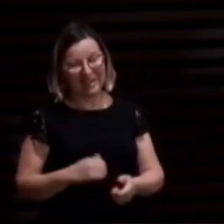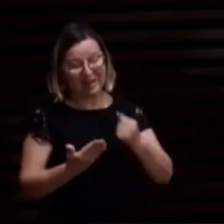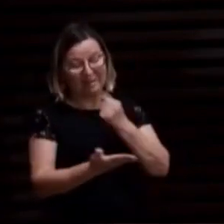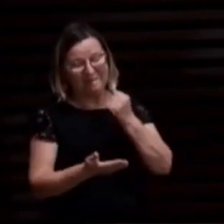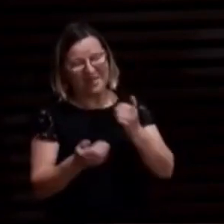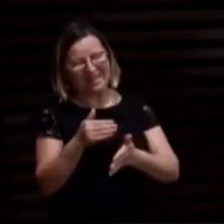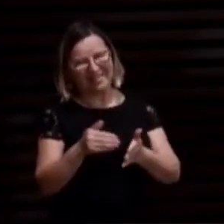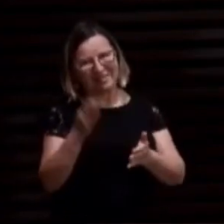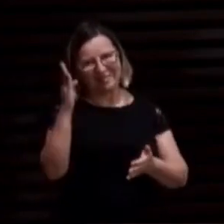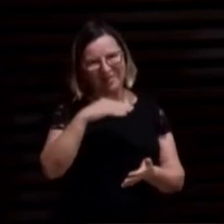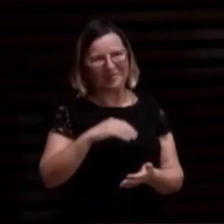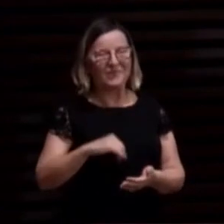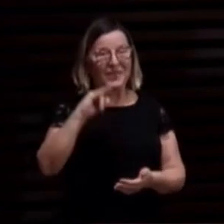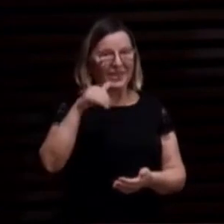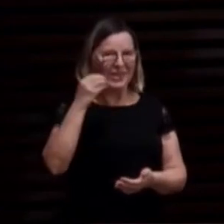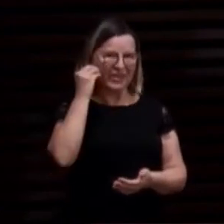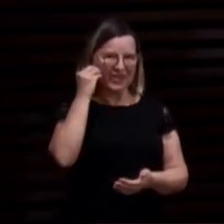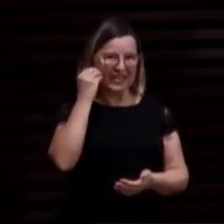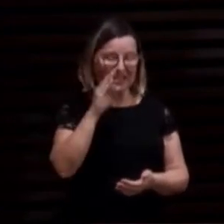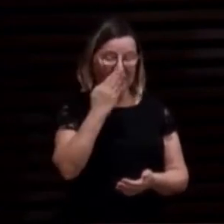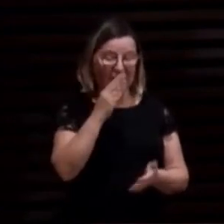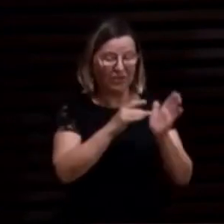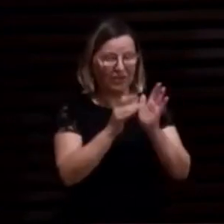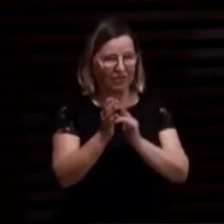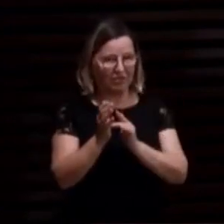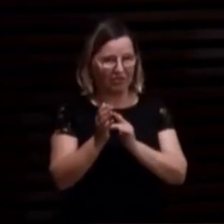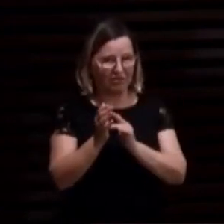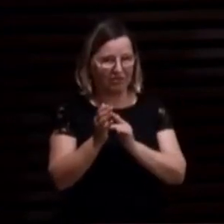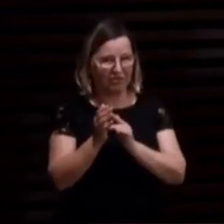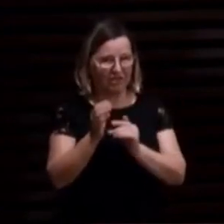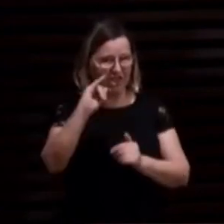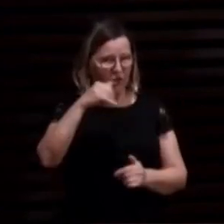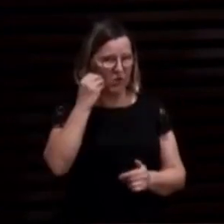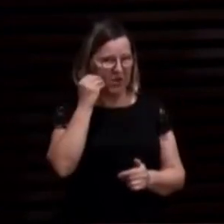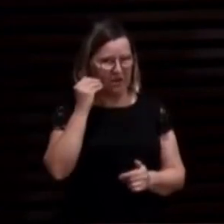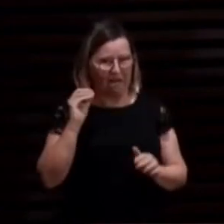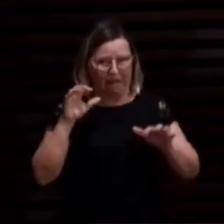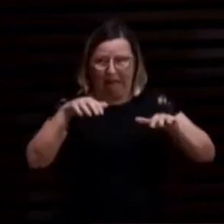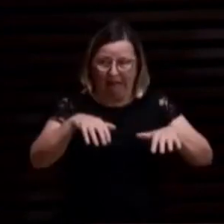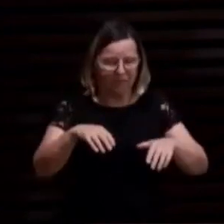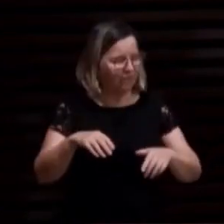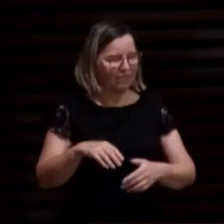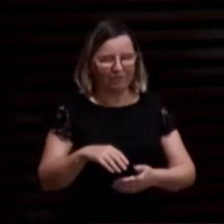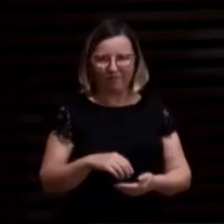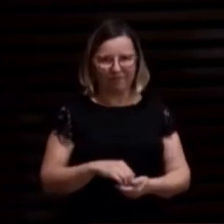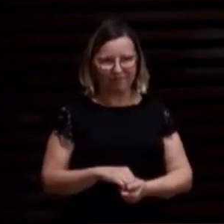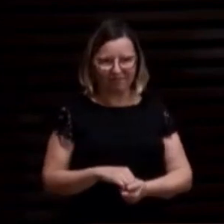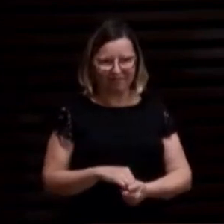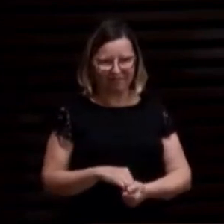Judas traiu Jesus. Ele não era um monstro incomum.